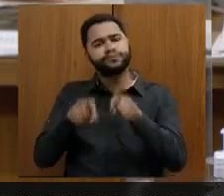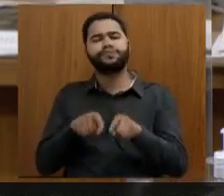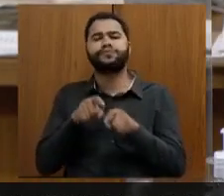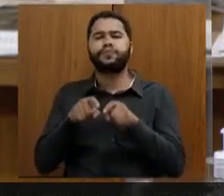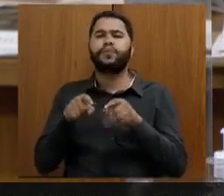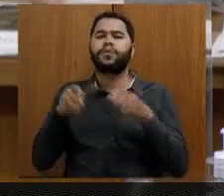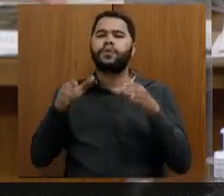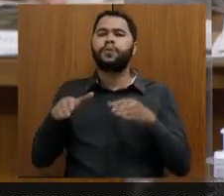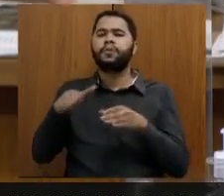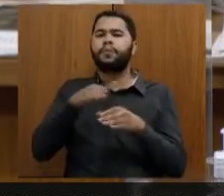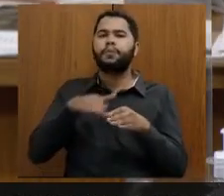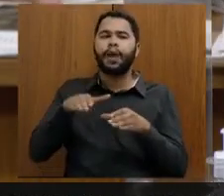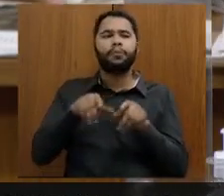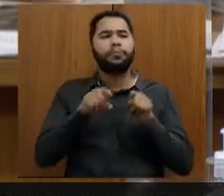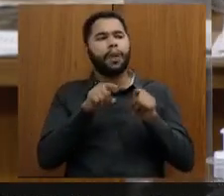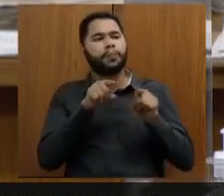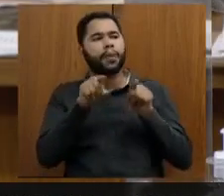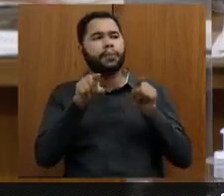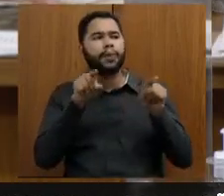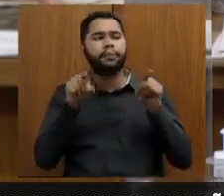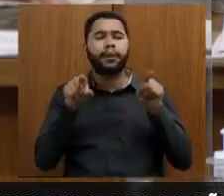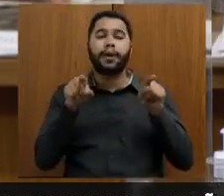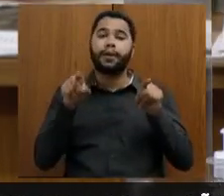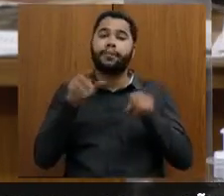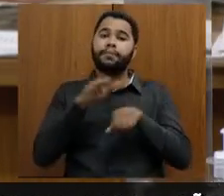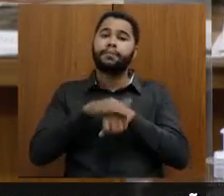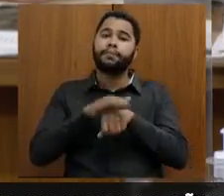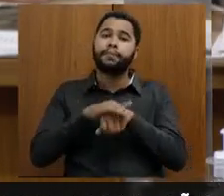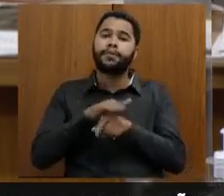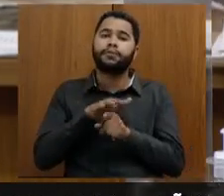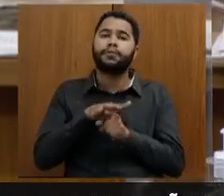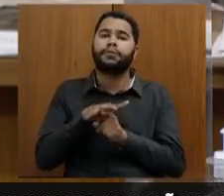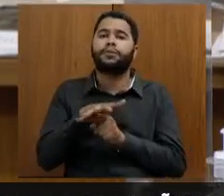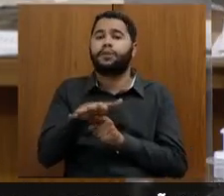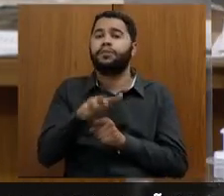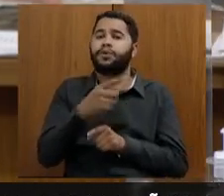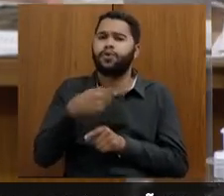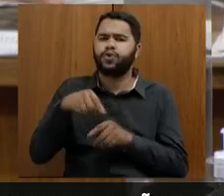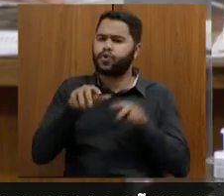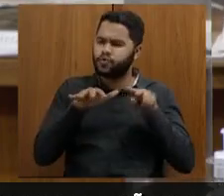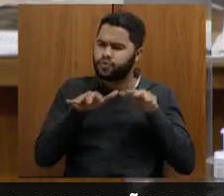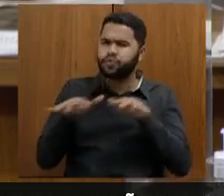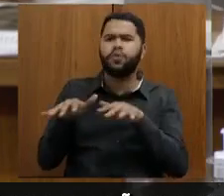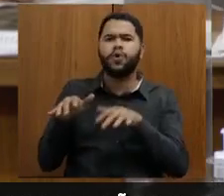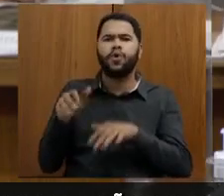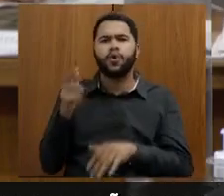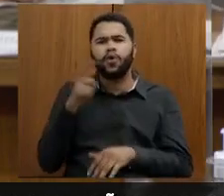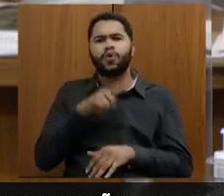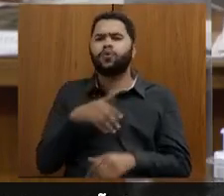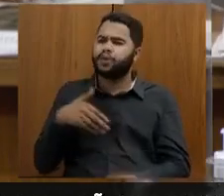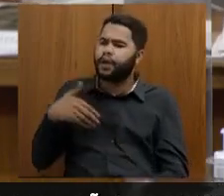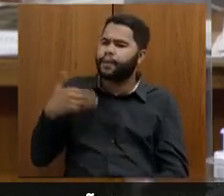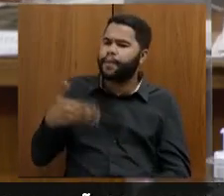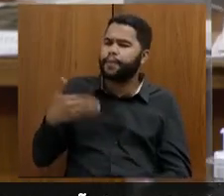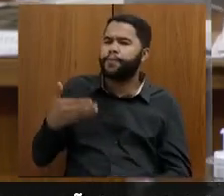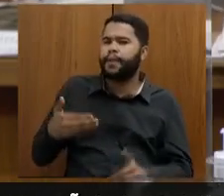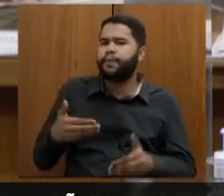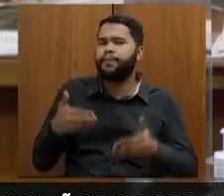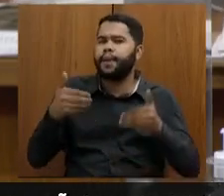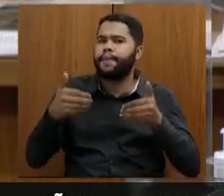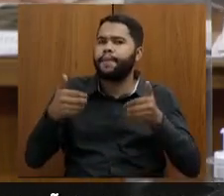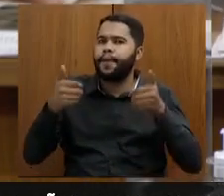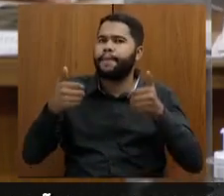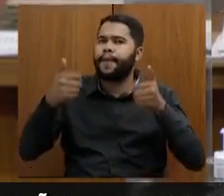é lá do bairro x do bairro isso é que vem a demanda então nós sempre olhar e é só assim que a gente consegue cada dia a gente melhorar